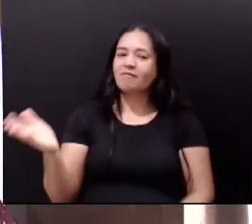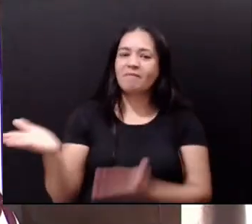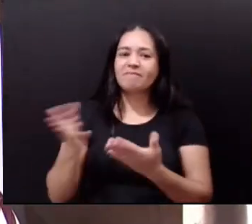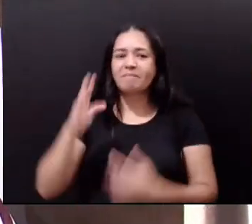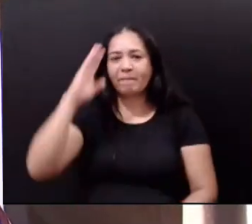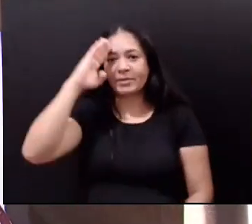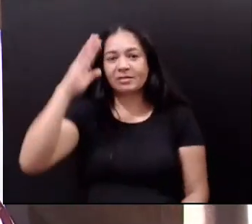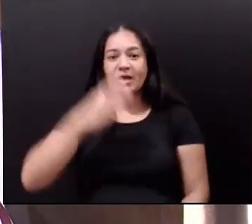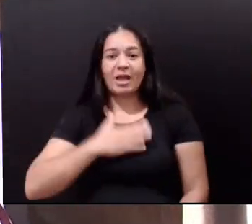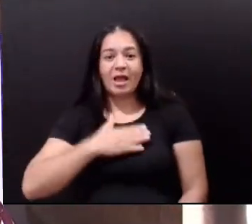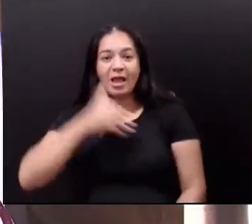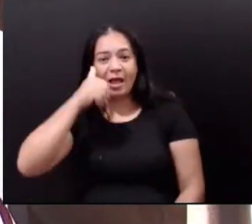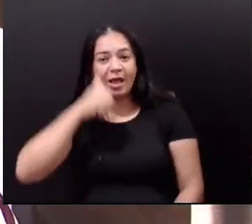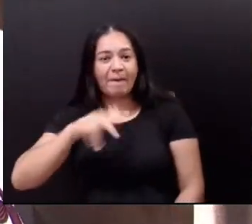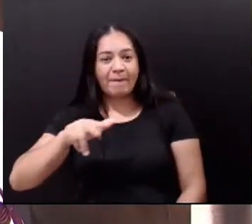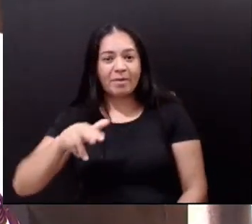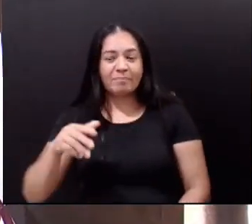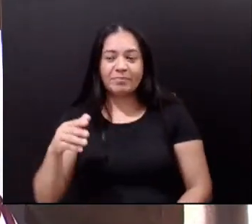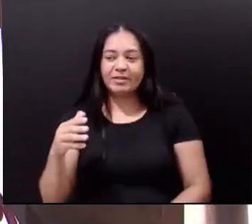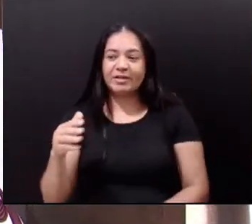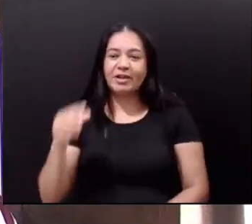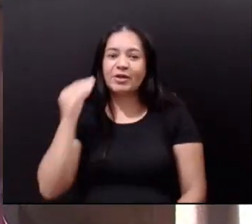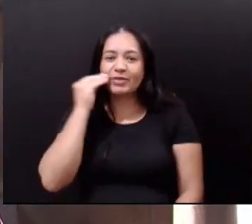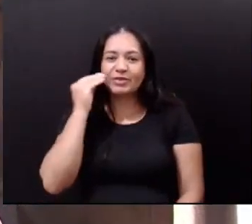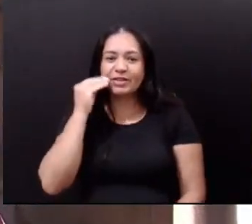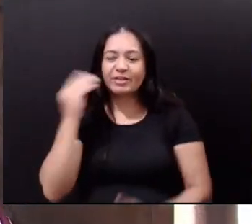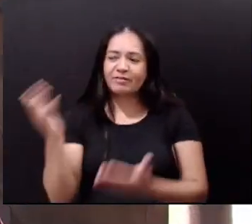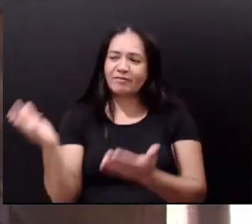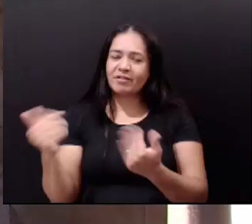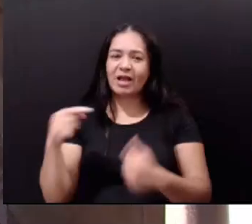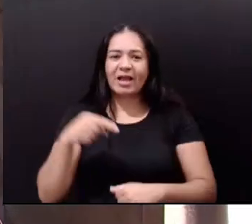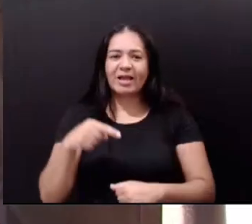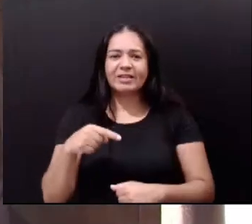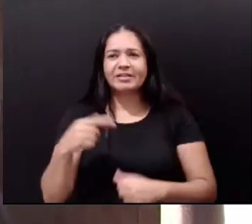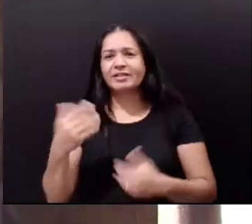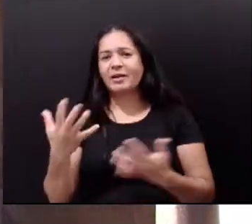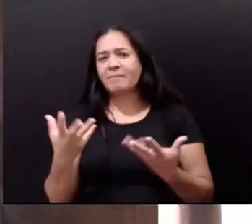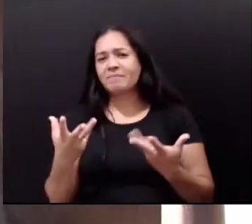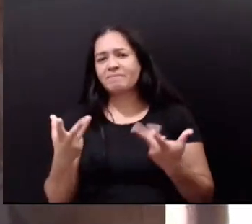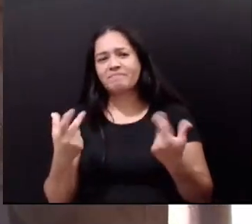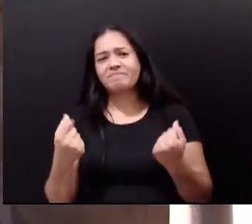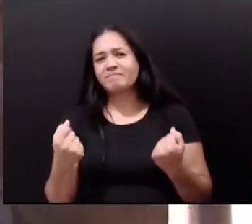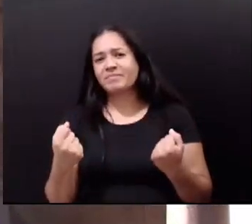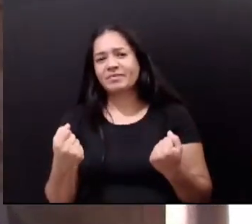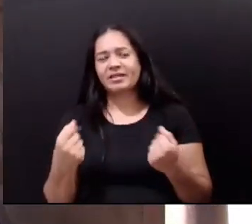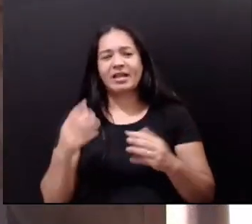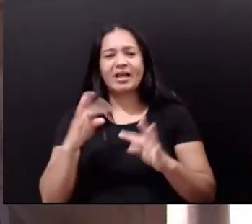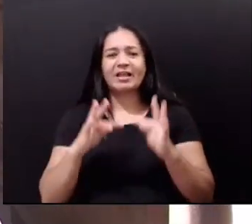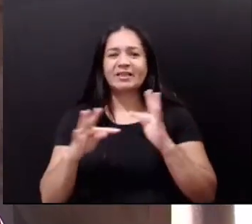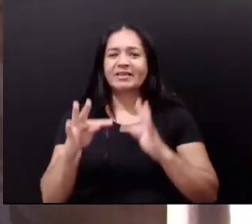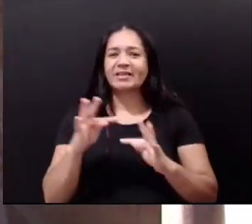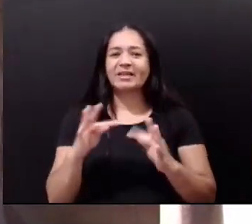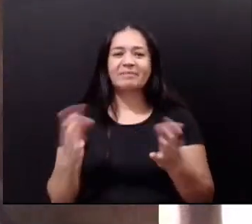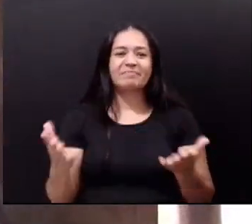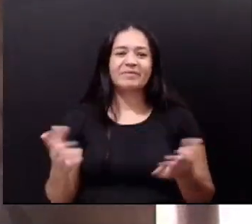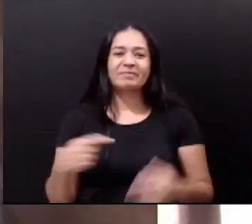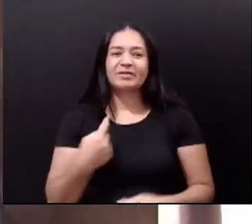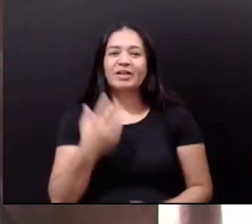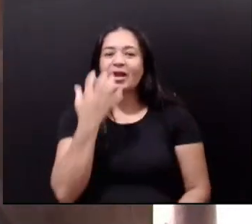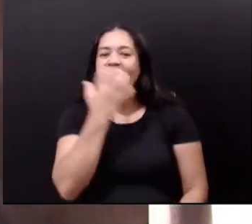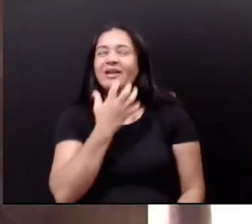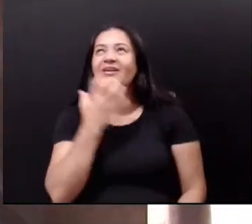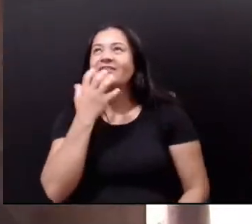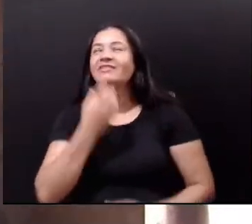muito para ela vir. Eu falo, aquilo é uma beleza, uma terapia pra gente. cantar, soltar a voz, fazer